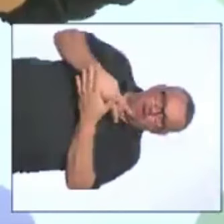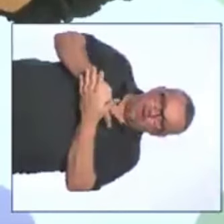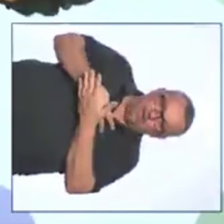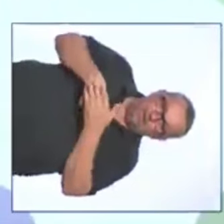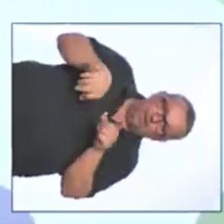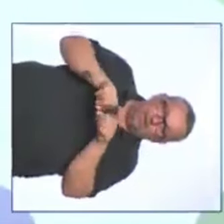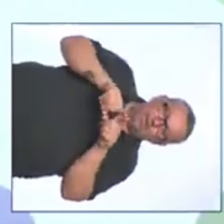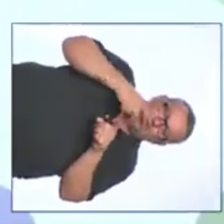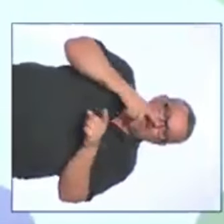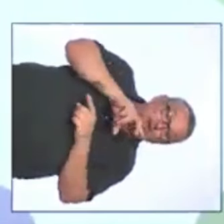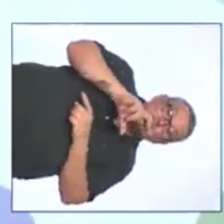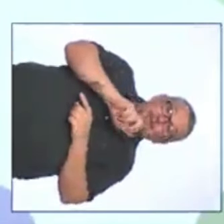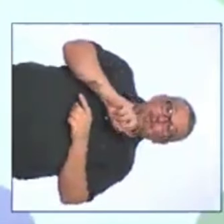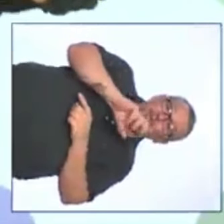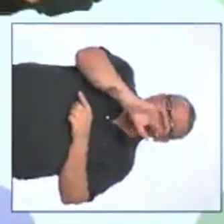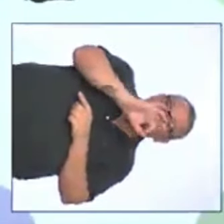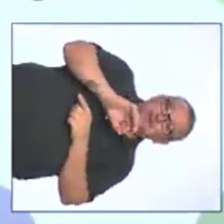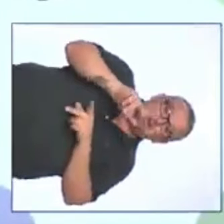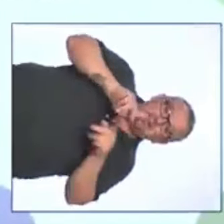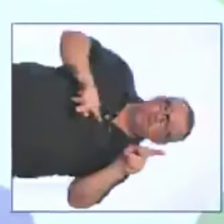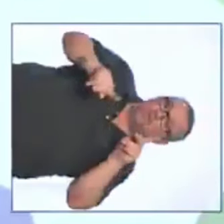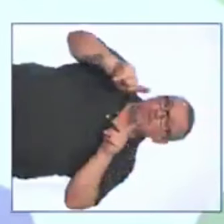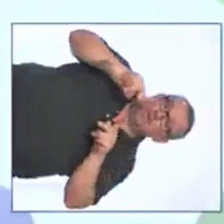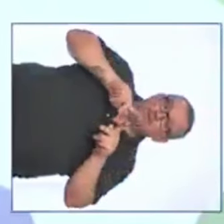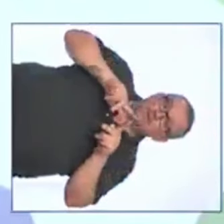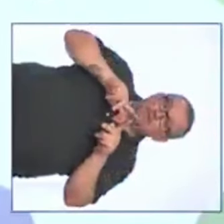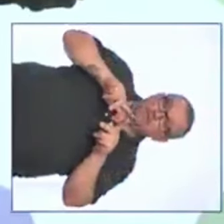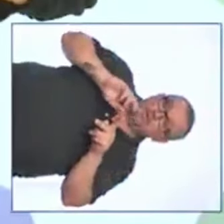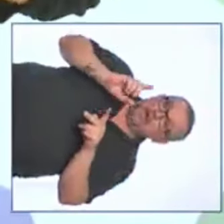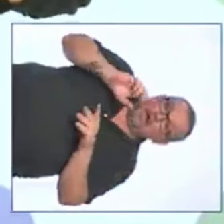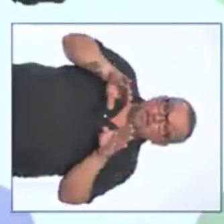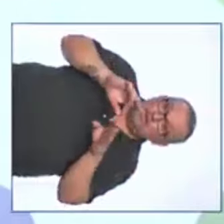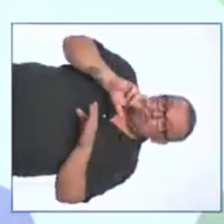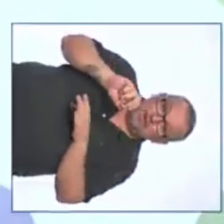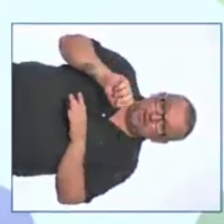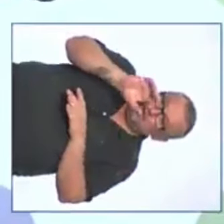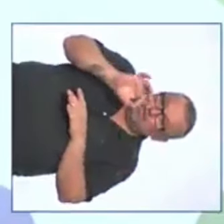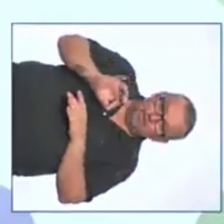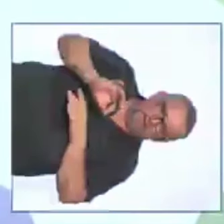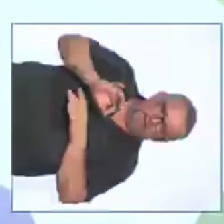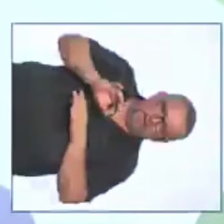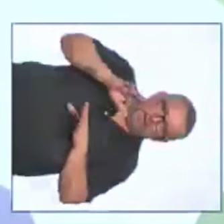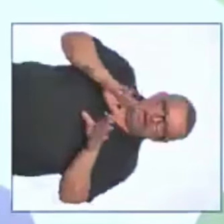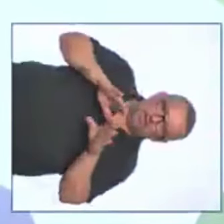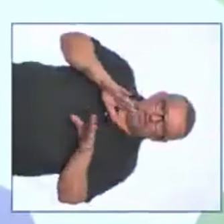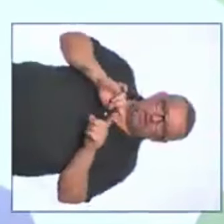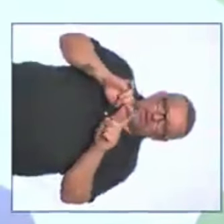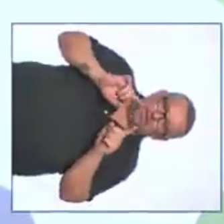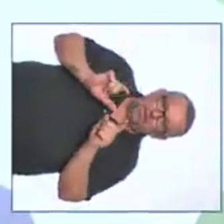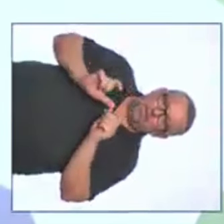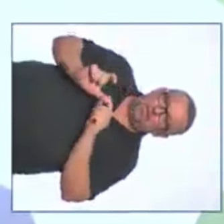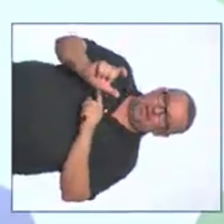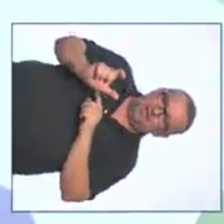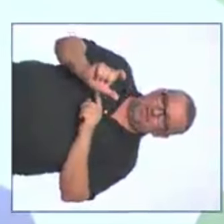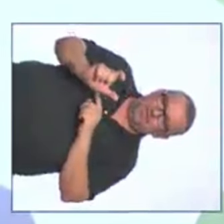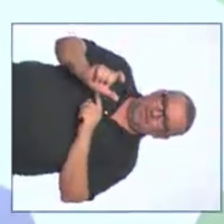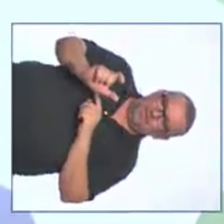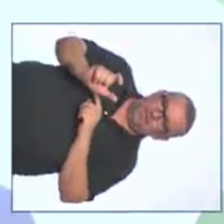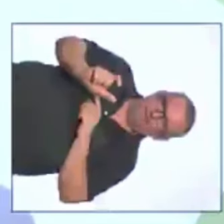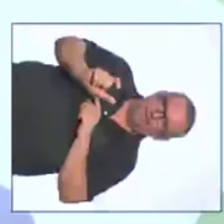fala ah 50% da população não sei o que às vezes não é 50% da população total às vezes é um recorte da população né